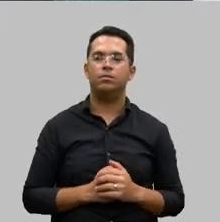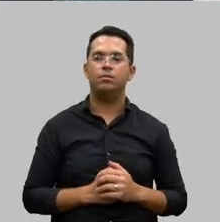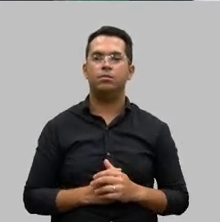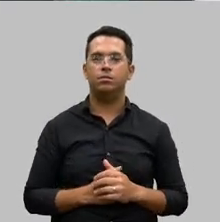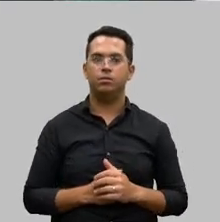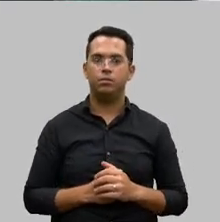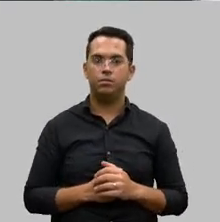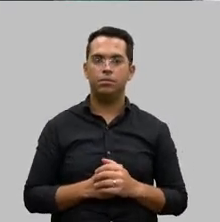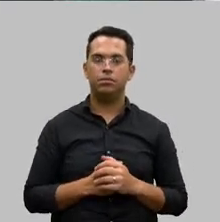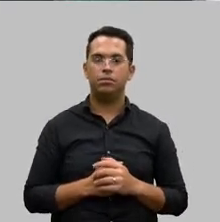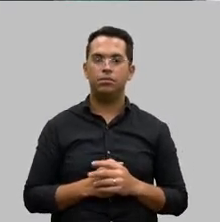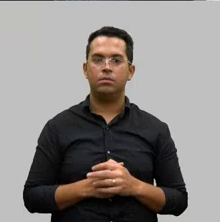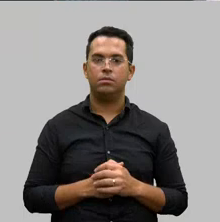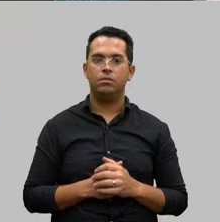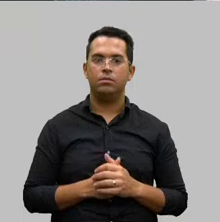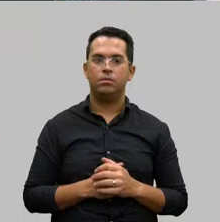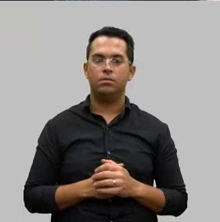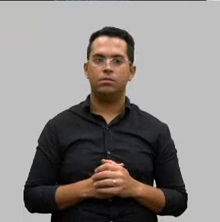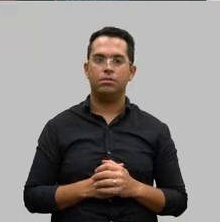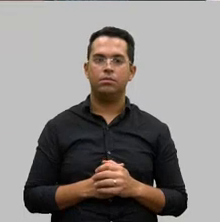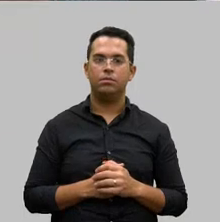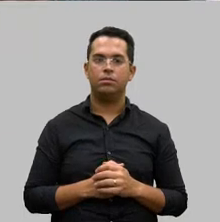desinho beber